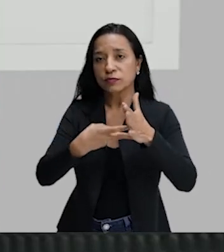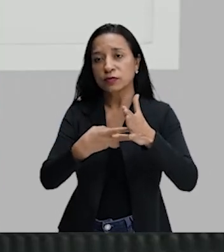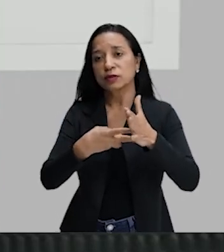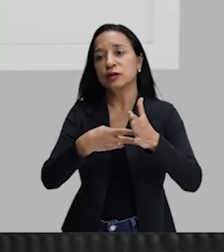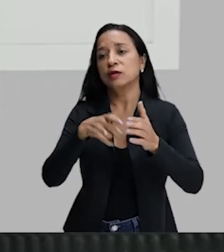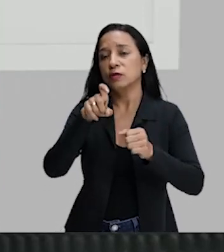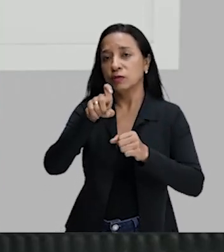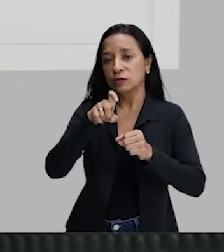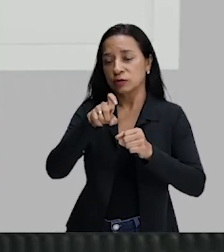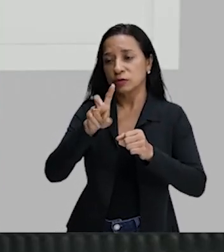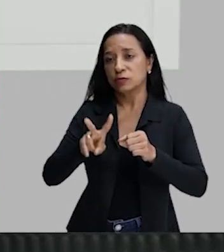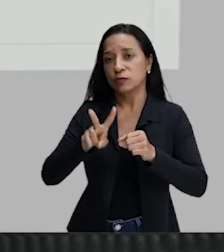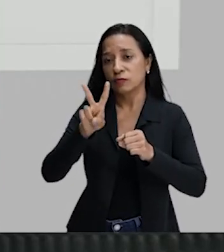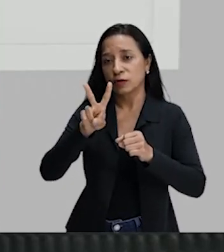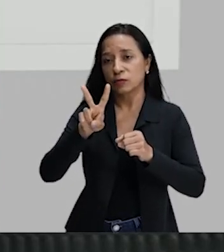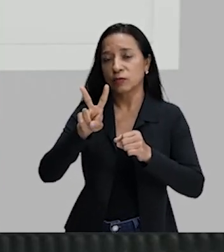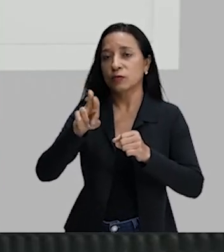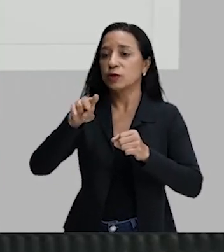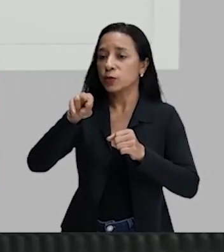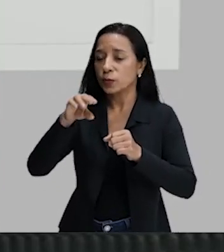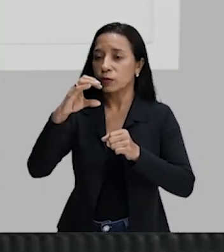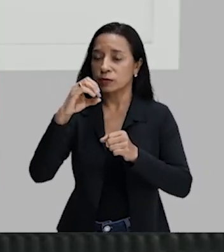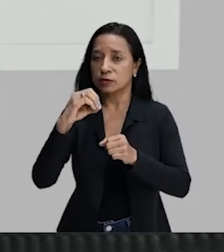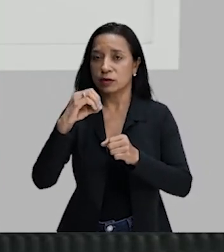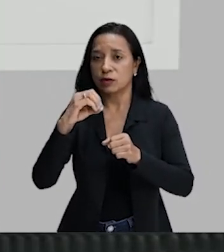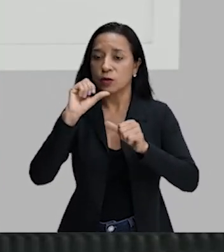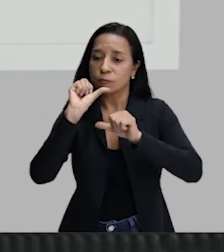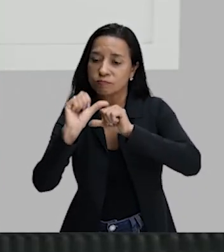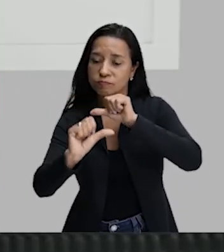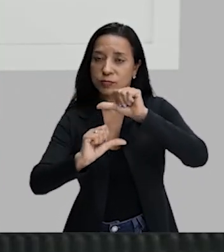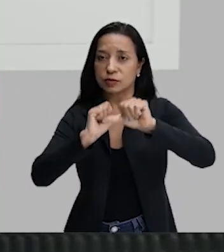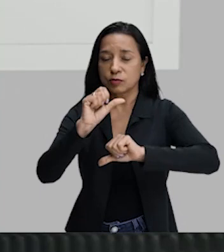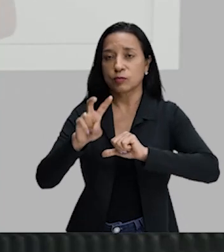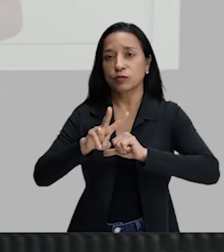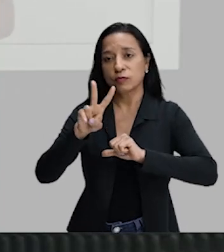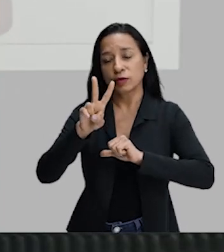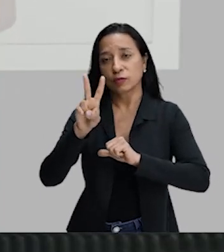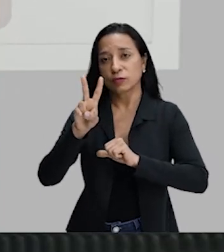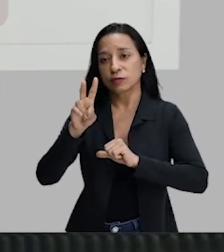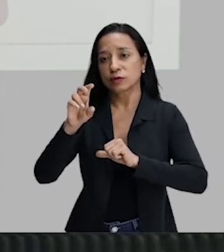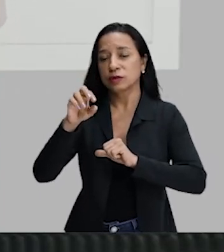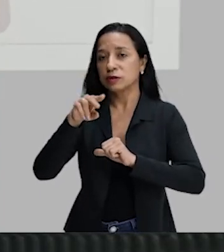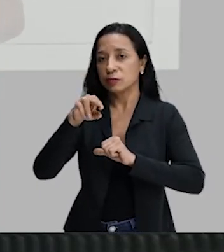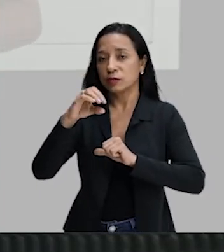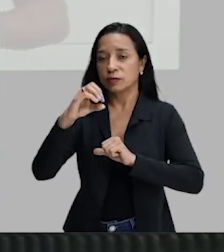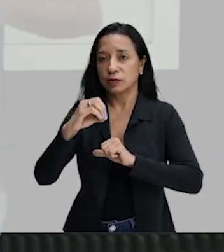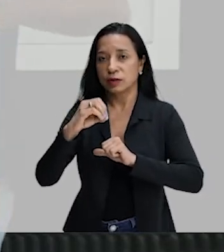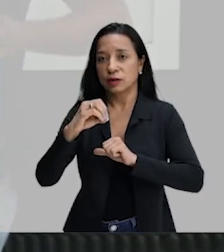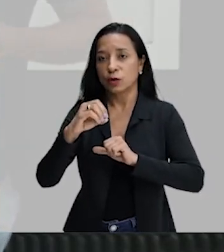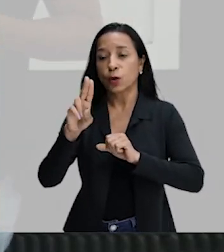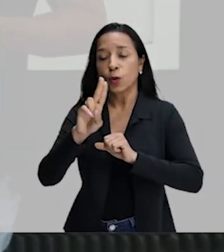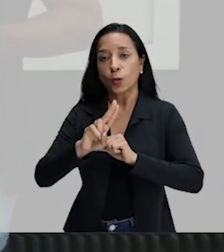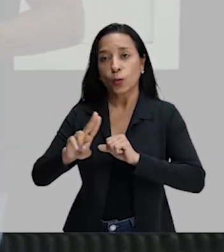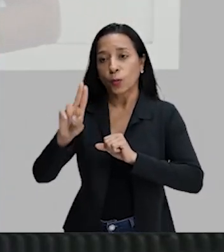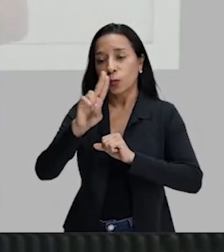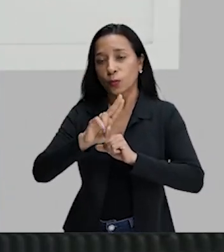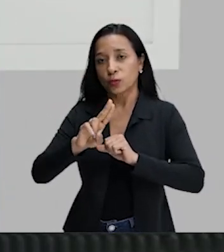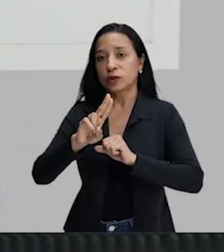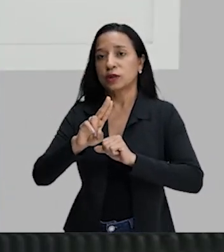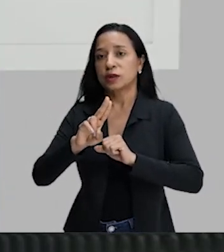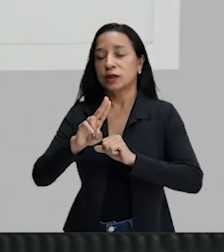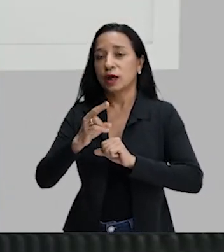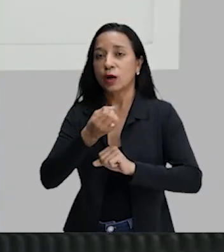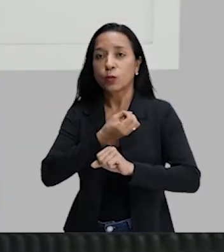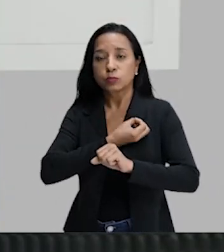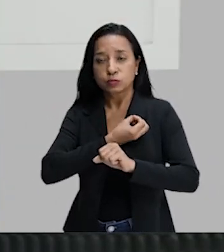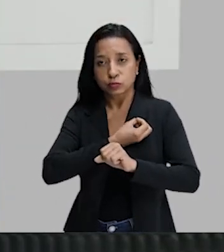tornam o valor numérico zero. Tá? São as raízes. Então a gente vai usar as raízes do polinômio